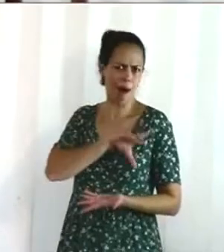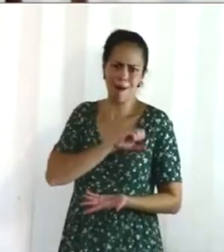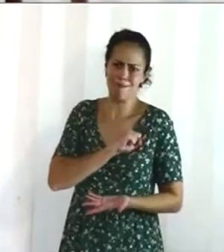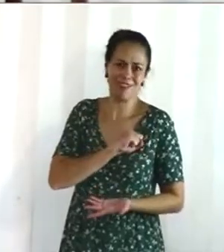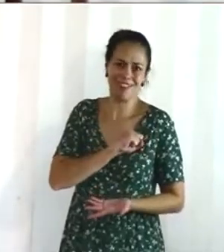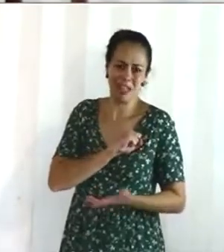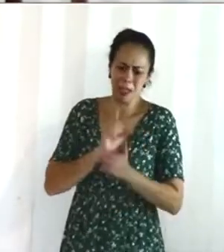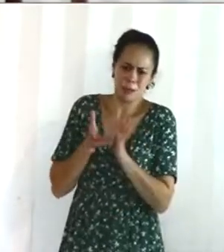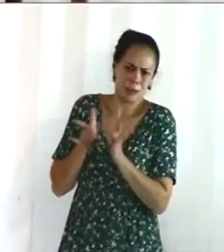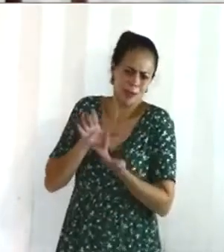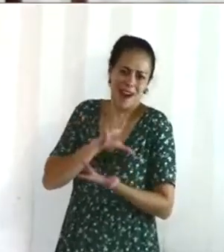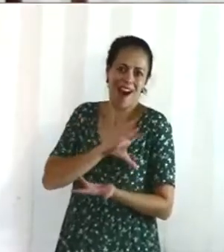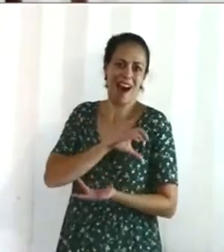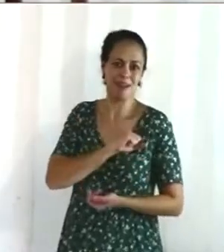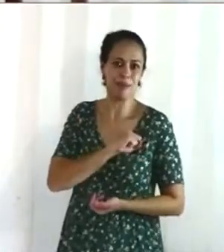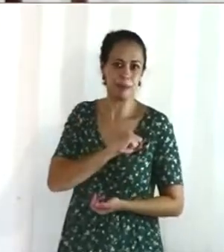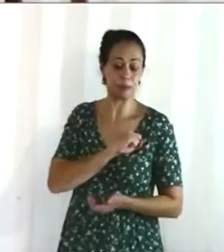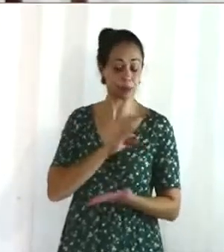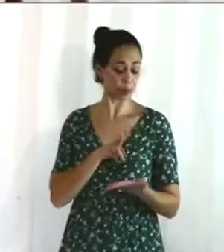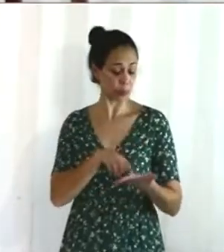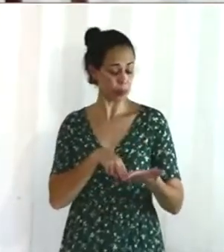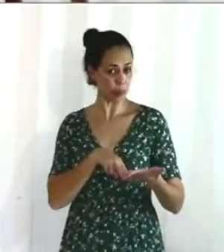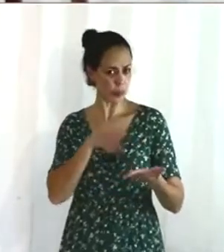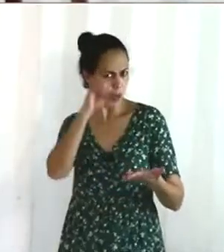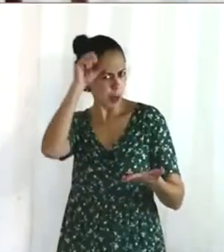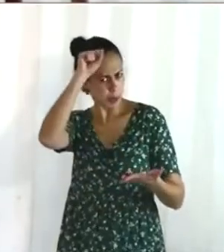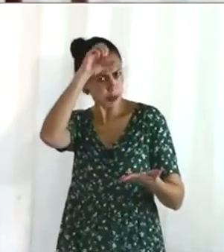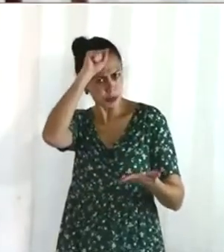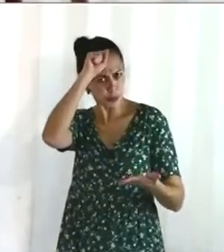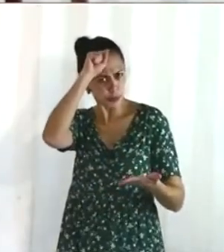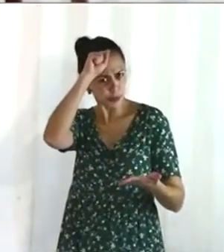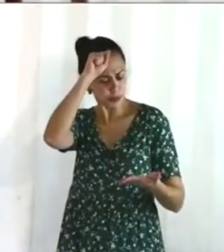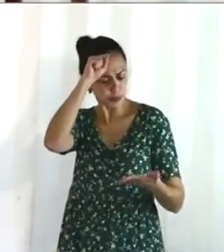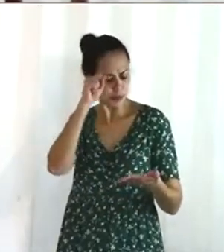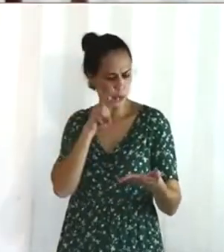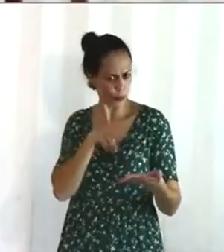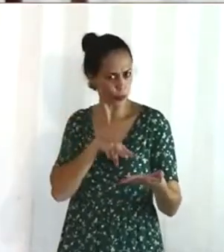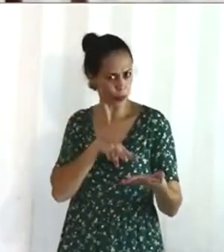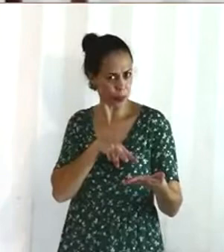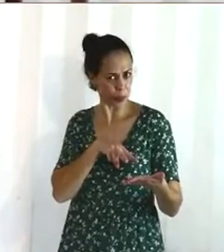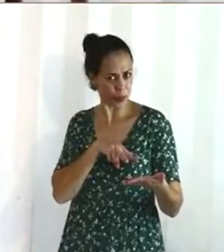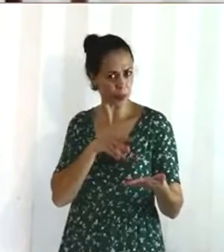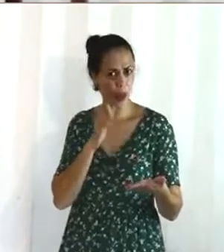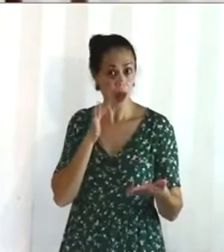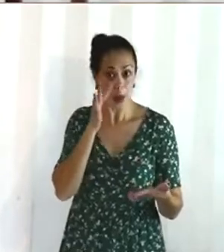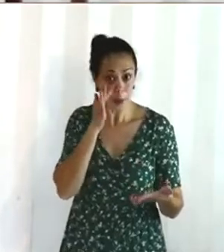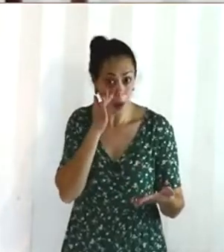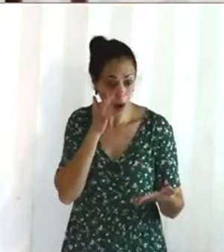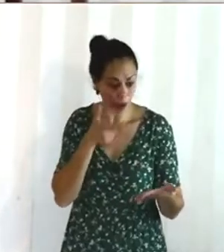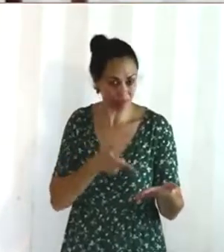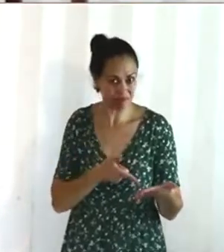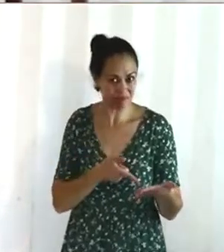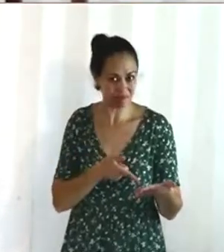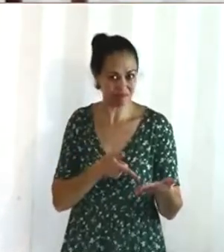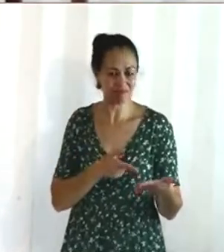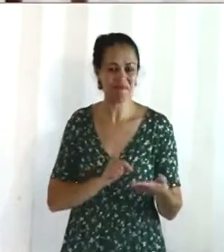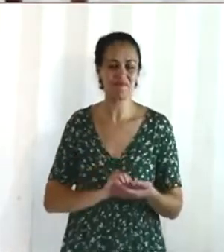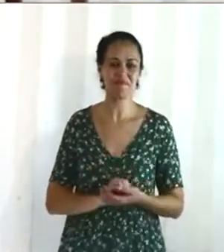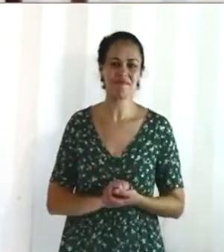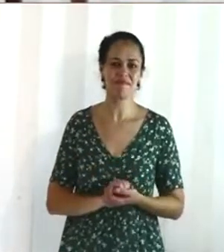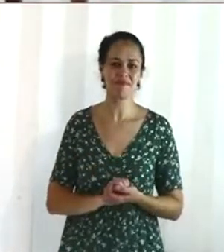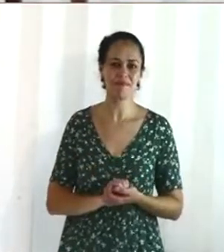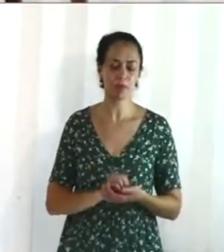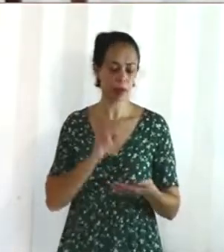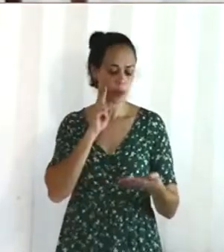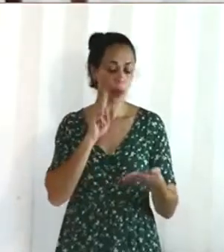ele traz aqui para nós algo muito interessante. Quando nós paramos para olhar as epístolas, nós percebemos que toda epístola,